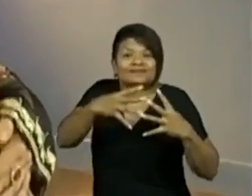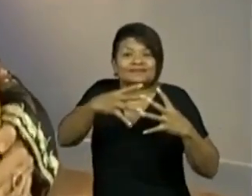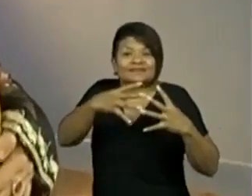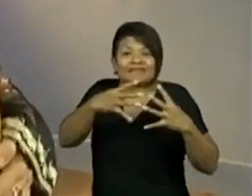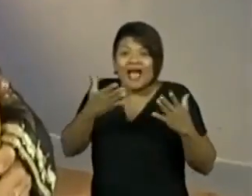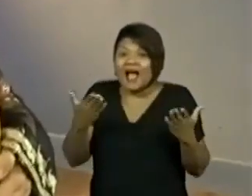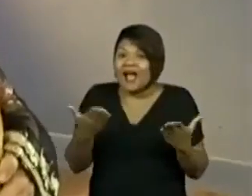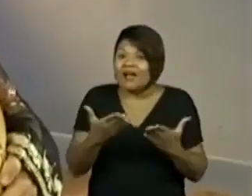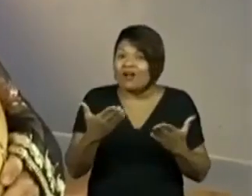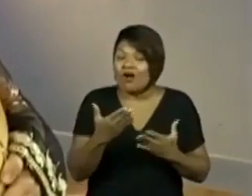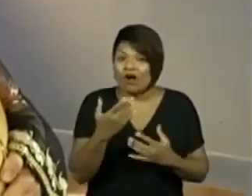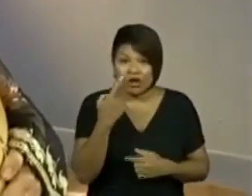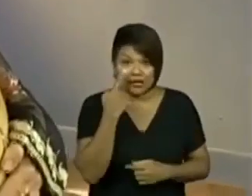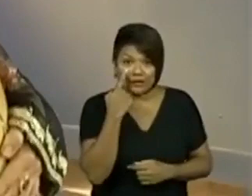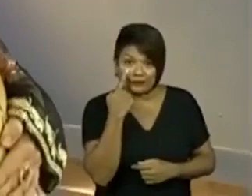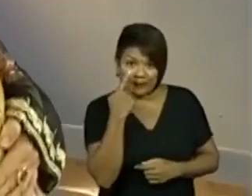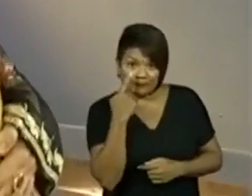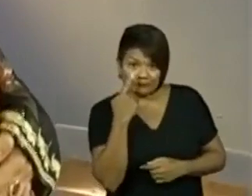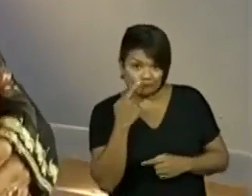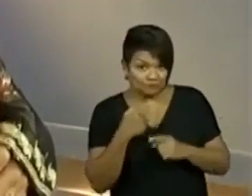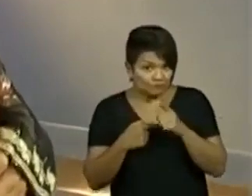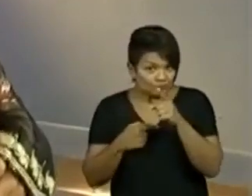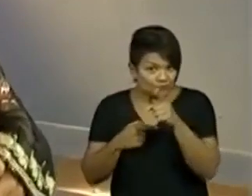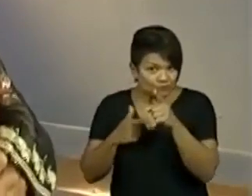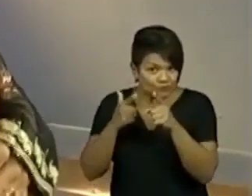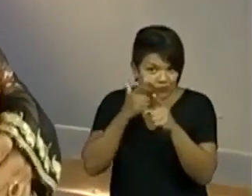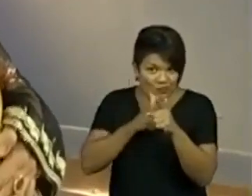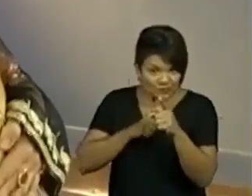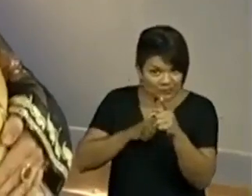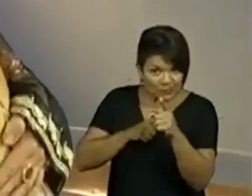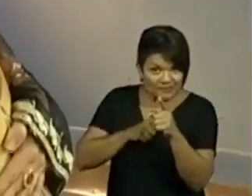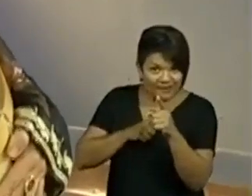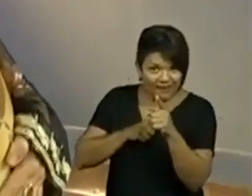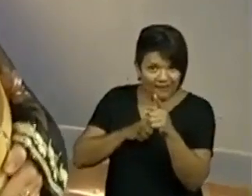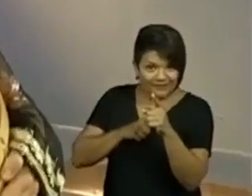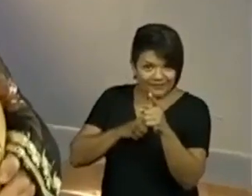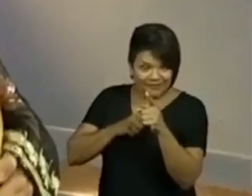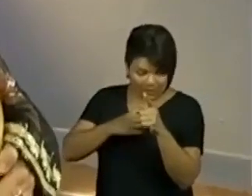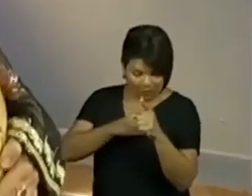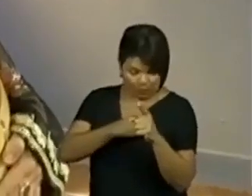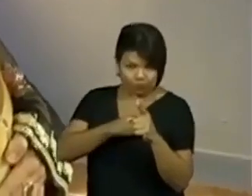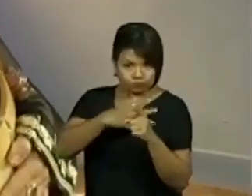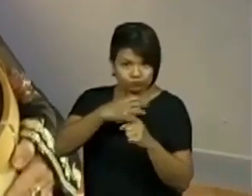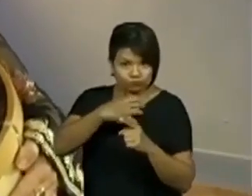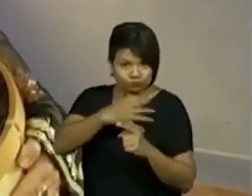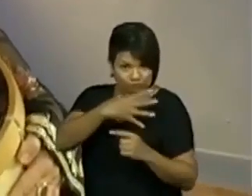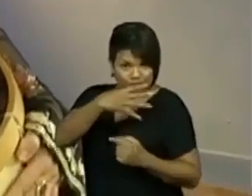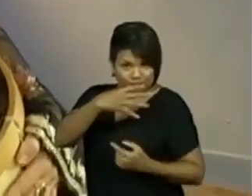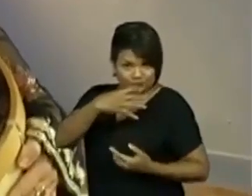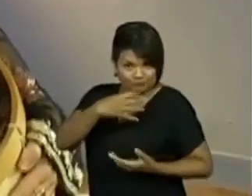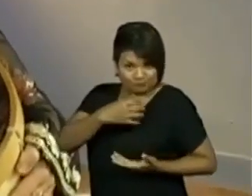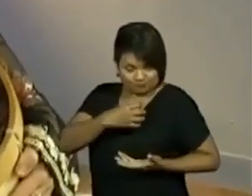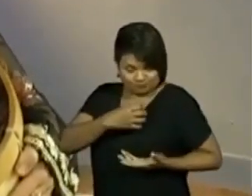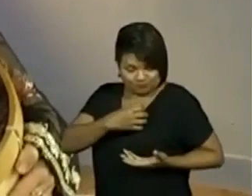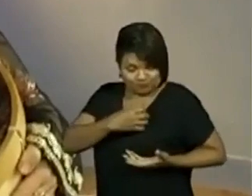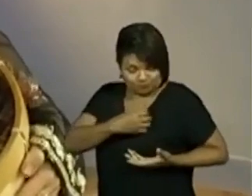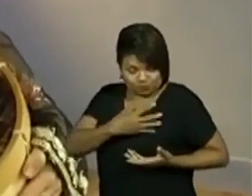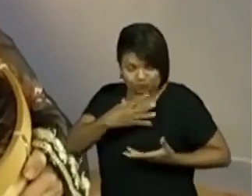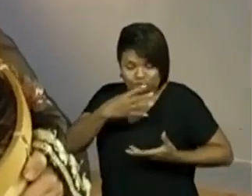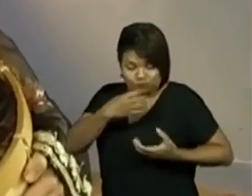Agora eu quero ver quem consegue bater o tambor, o coração, com os